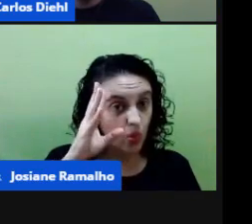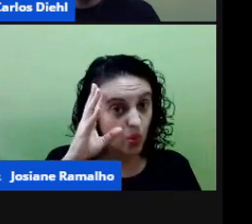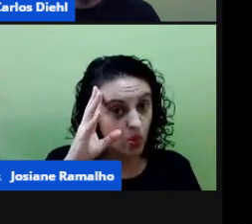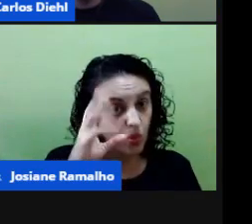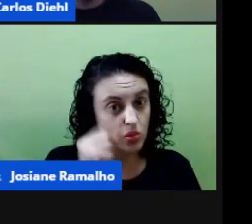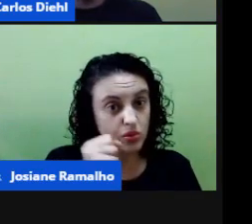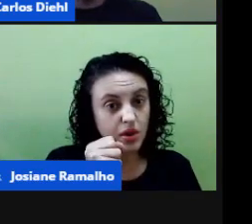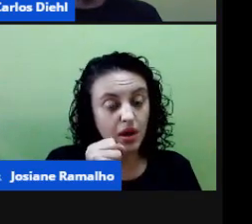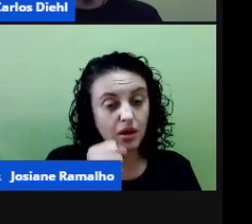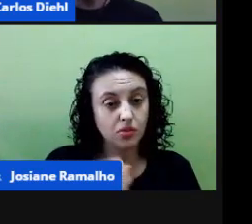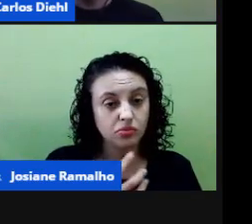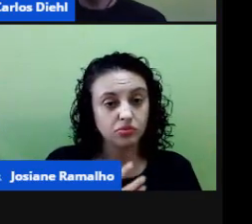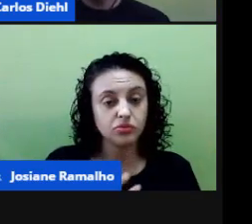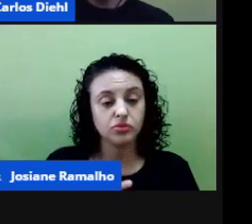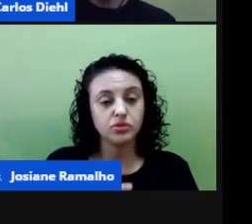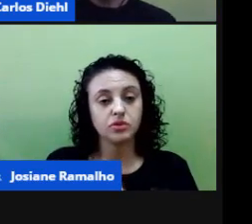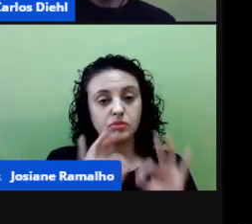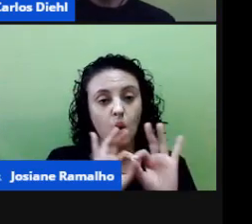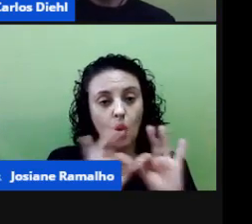nacional.